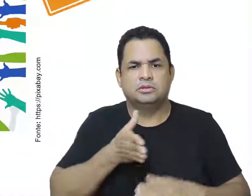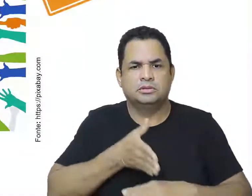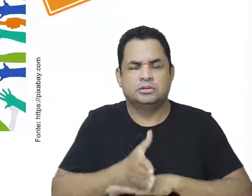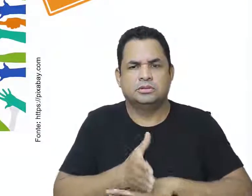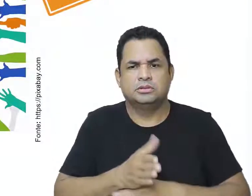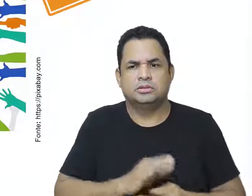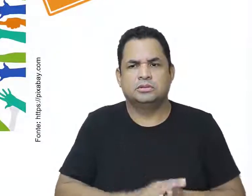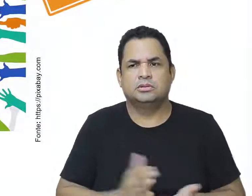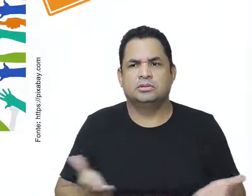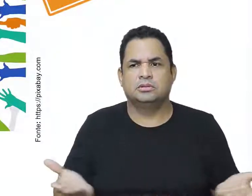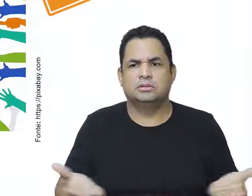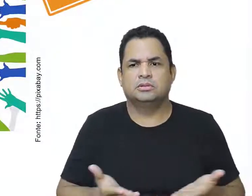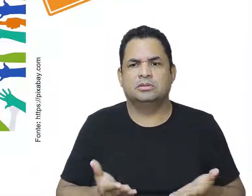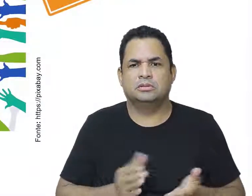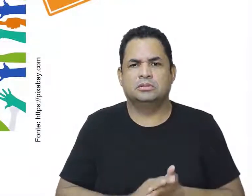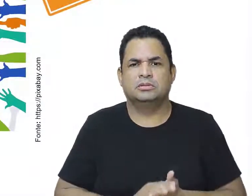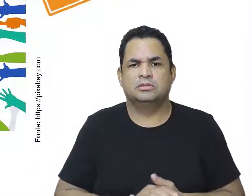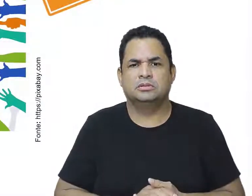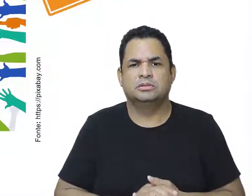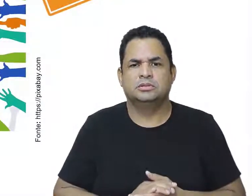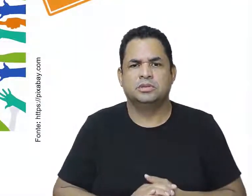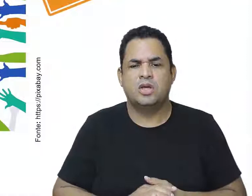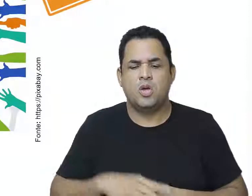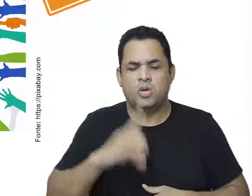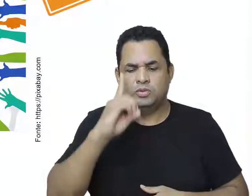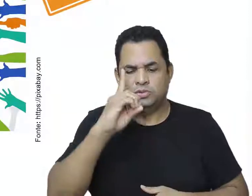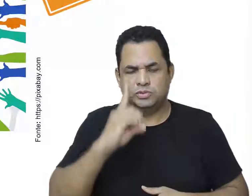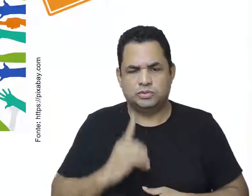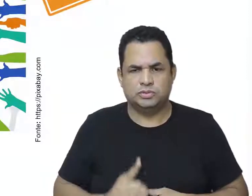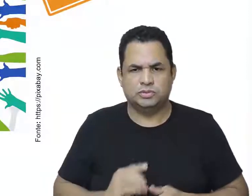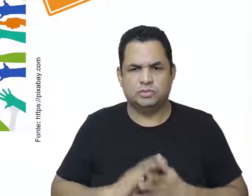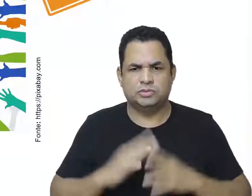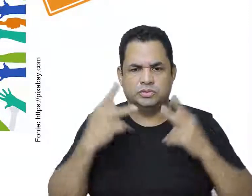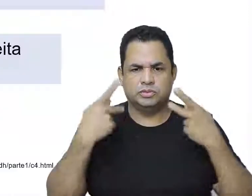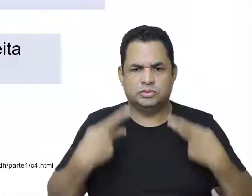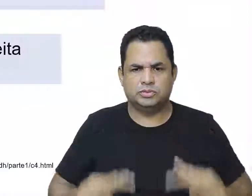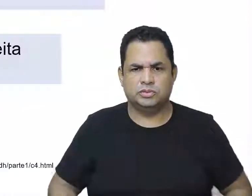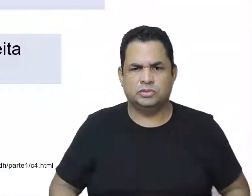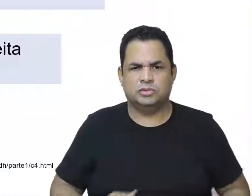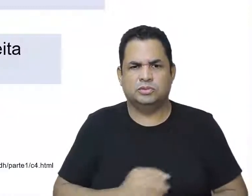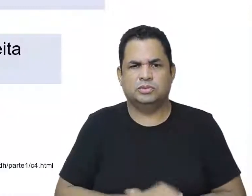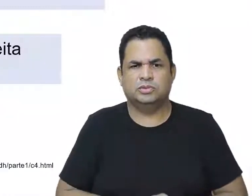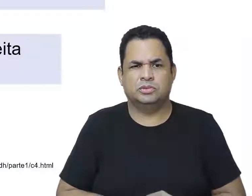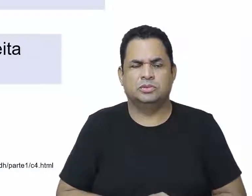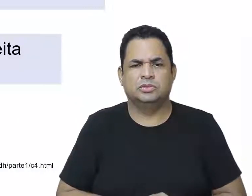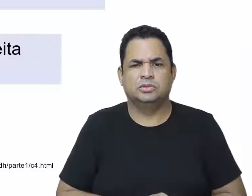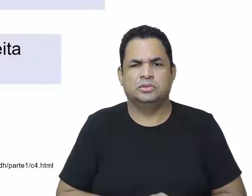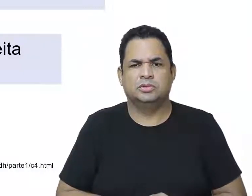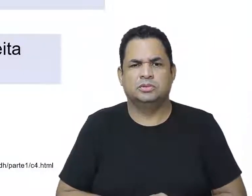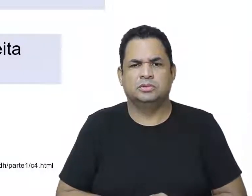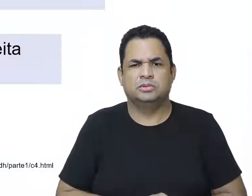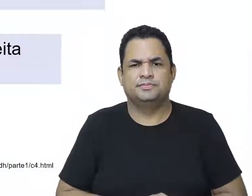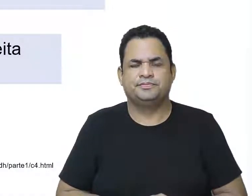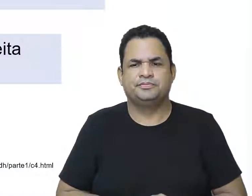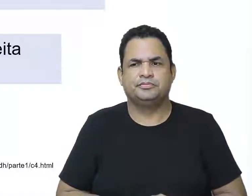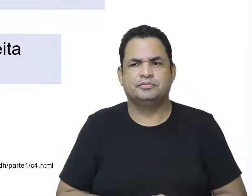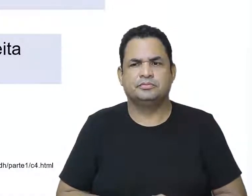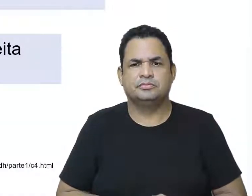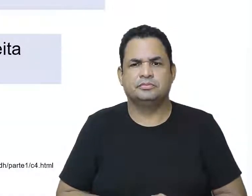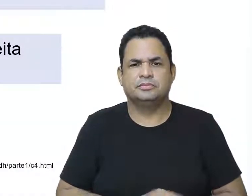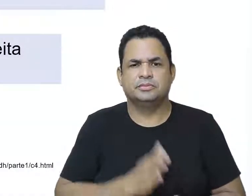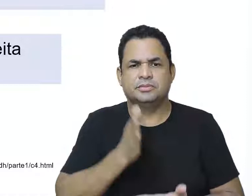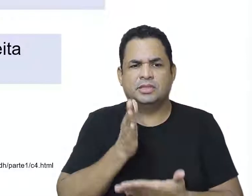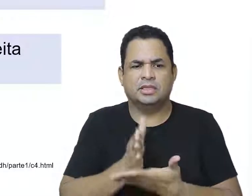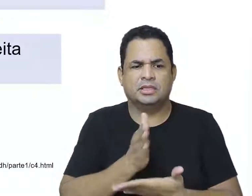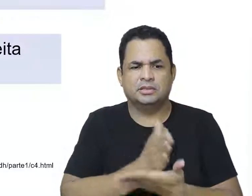Muito bem, agora vamos para a parte dos direitos humanos, rapidamente passando aqui. Nossos direitos humanos, ele é